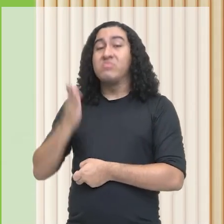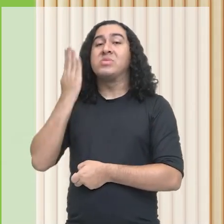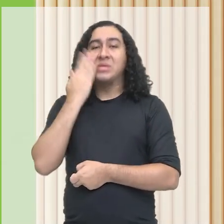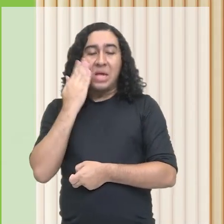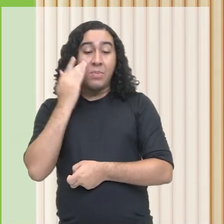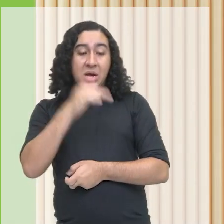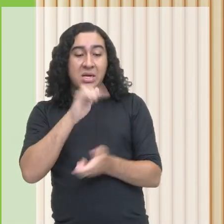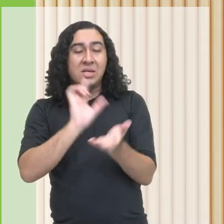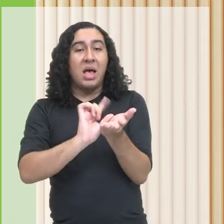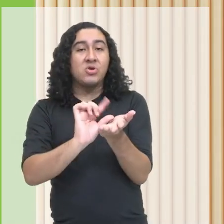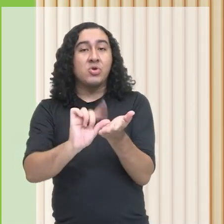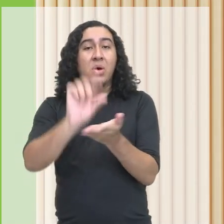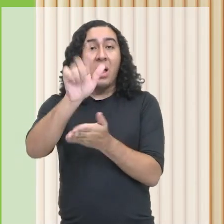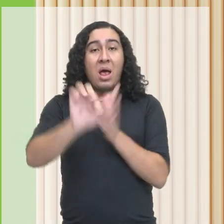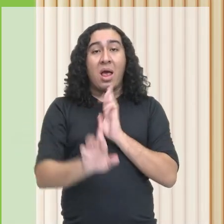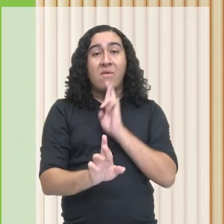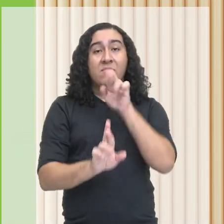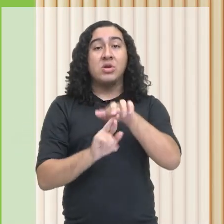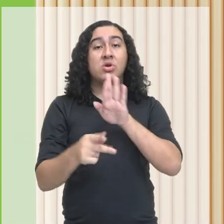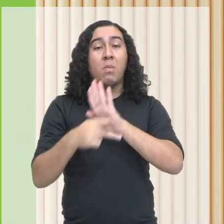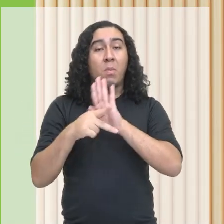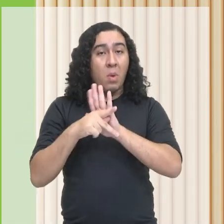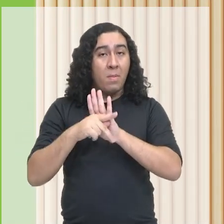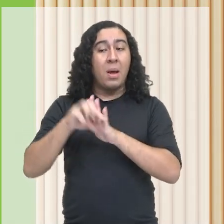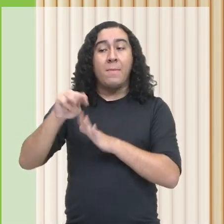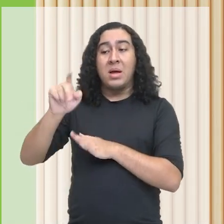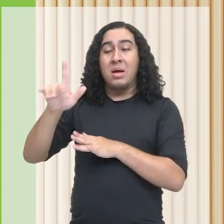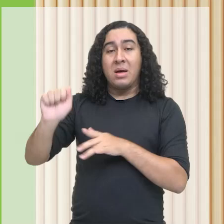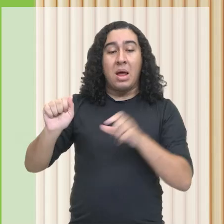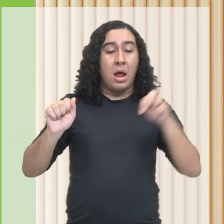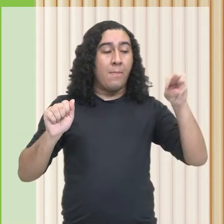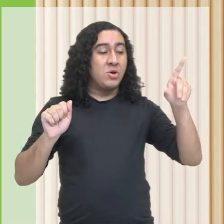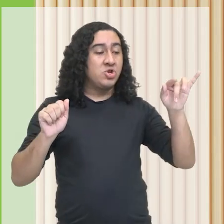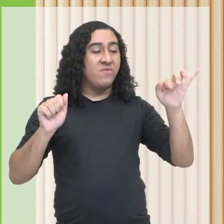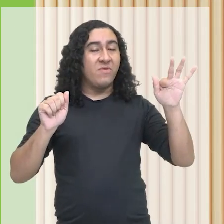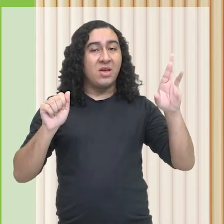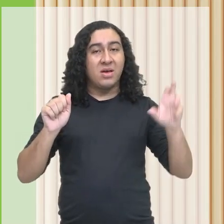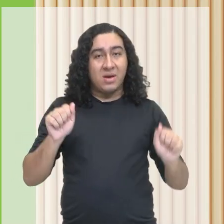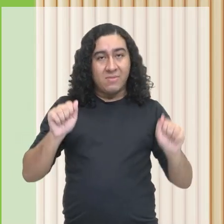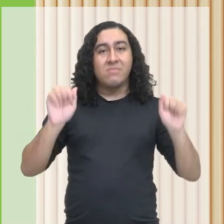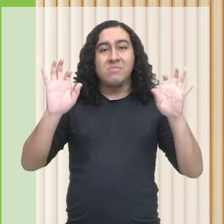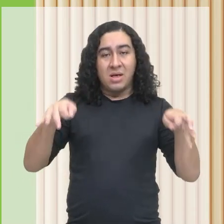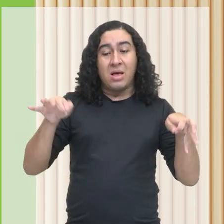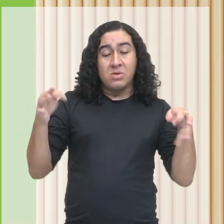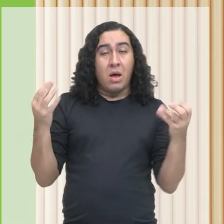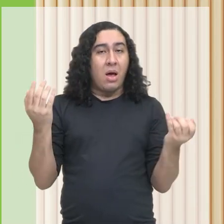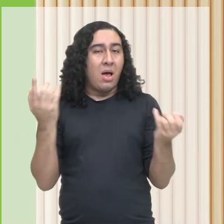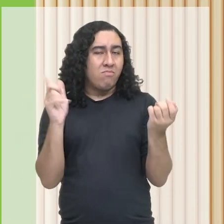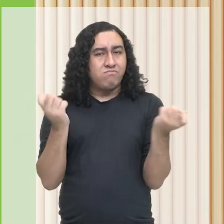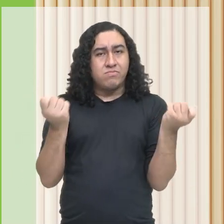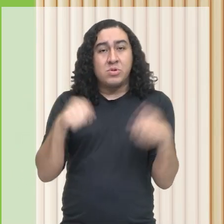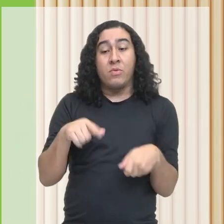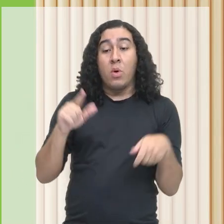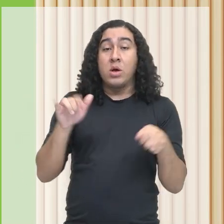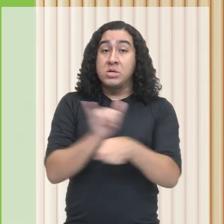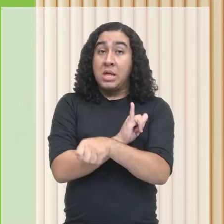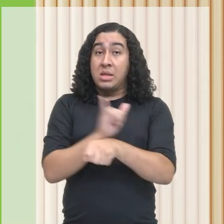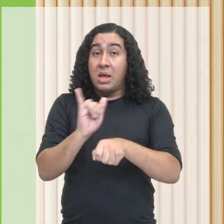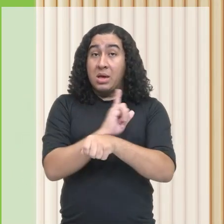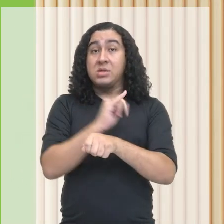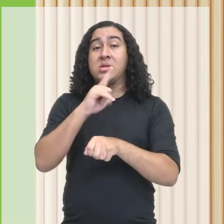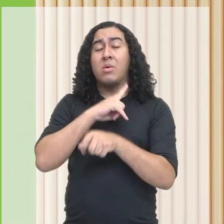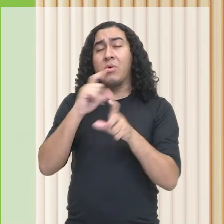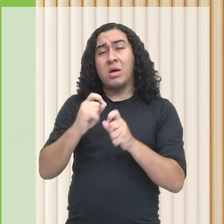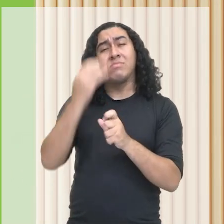esse artigo refere-se à manga, certo? Então, foi a maneira que eles encontraram para